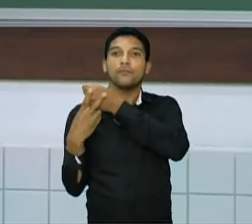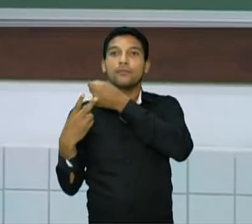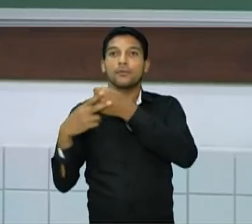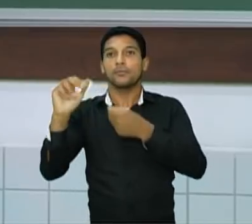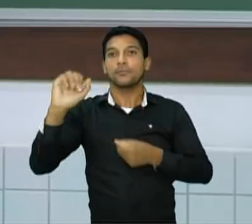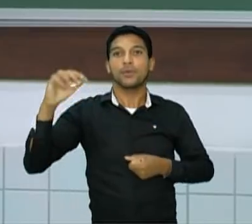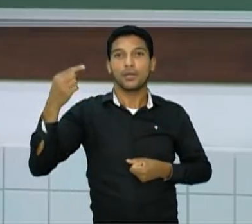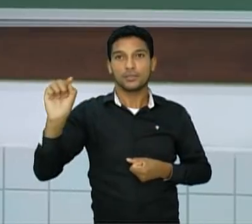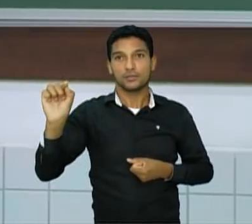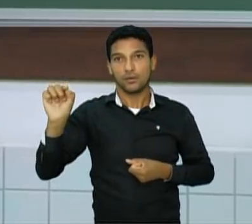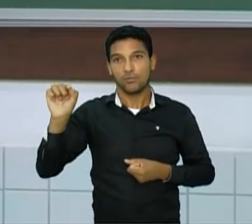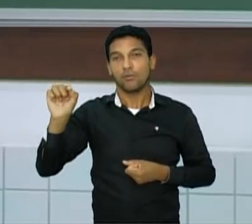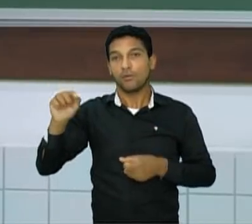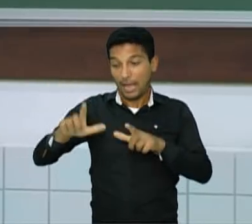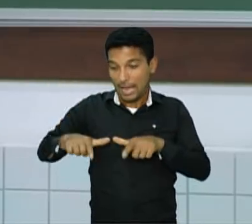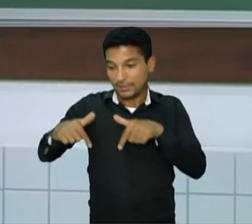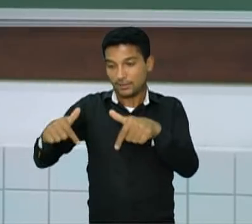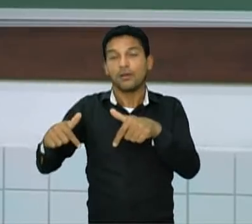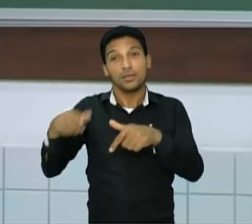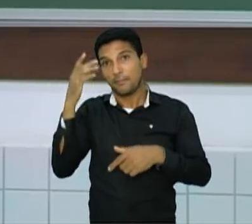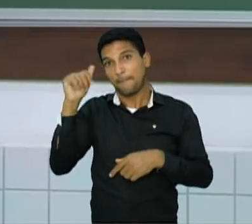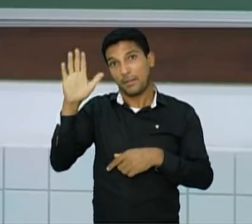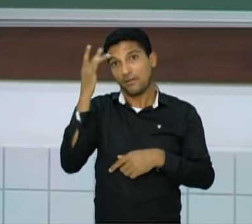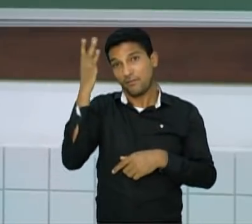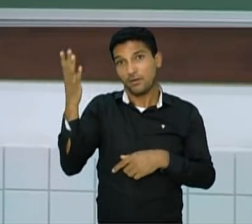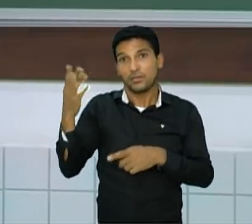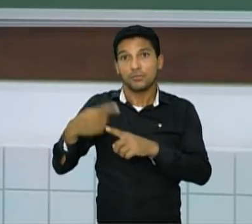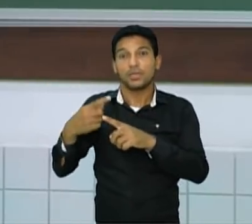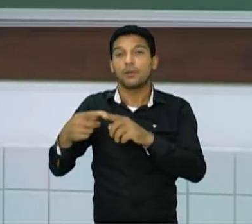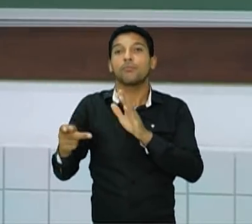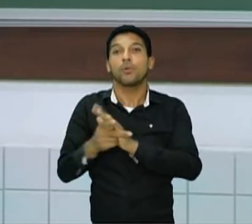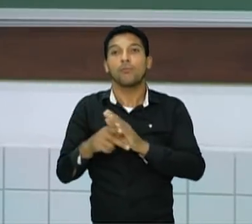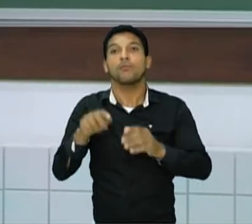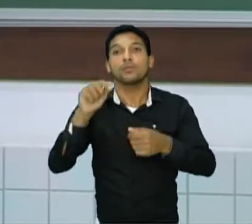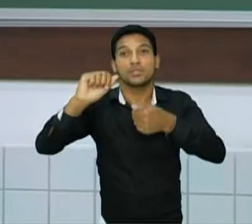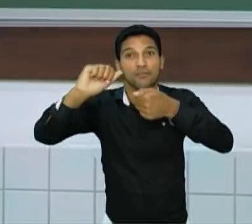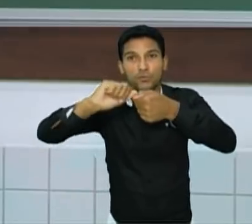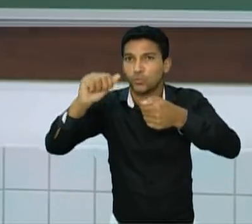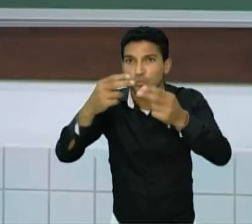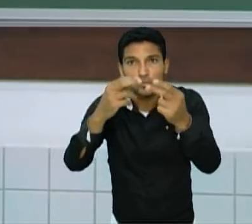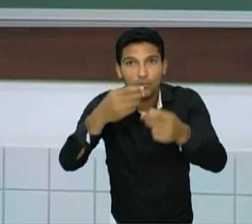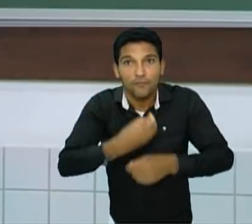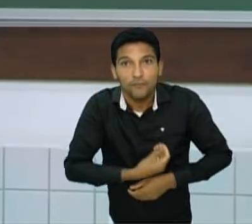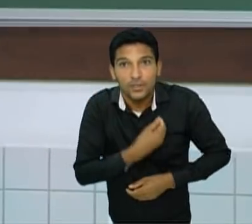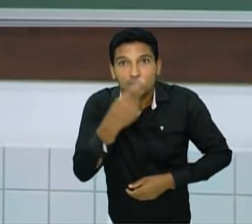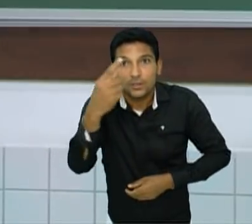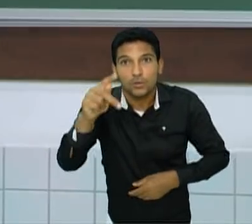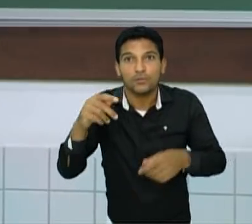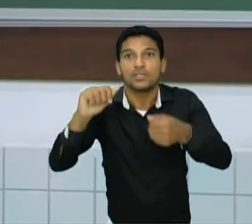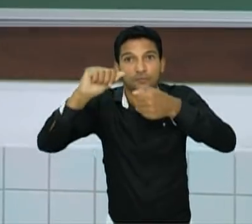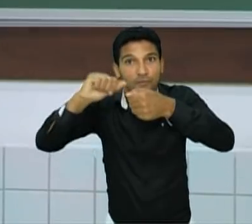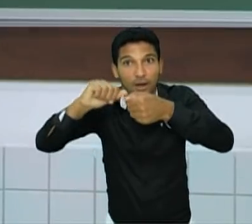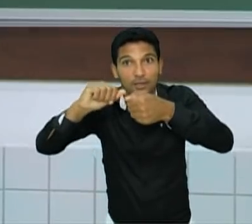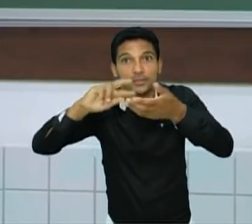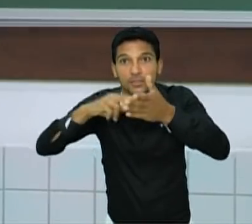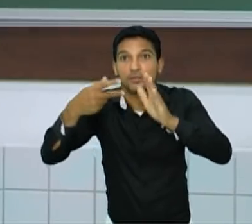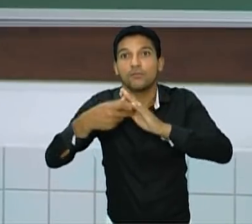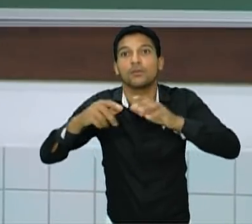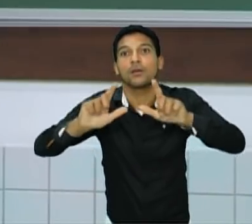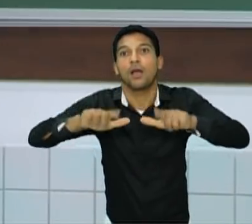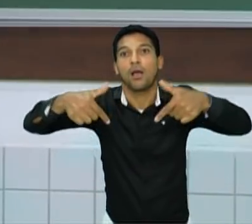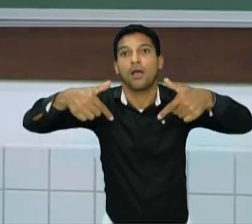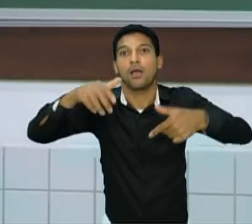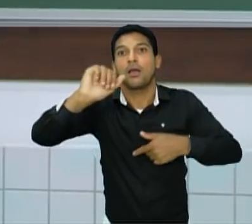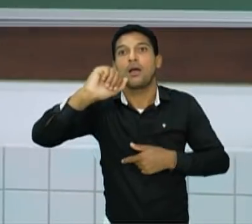feito na nossa vida é regulado por ações. Nesse momento eu estou falando e você está ouvindo. São